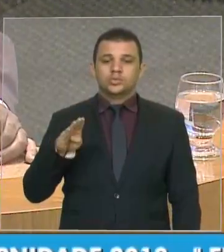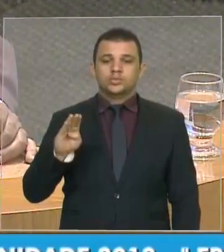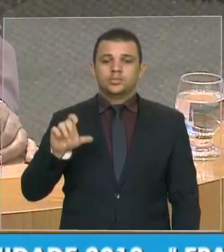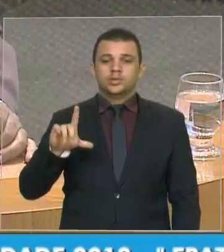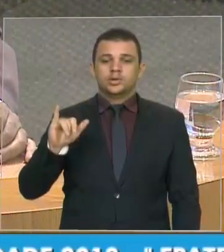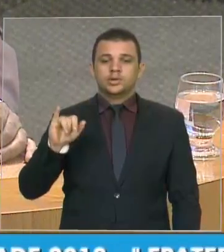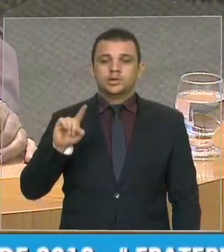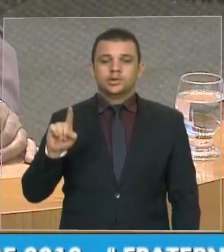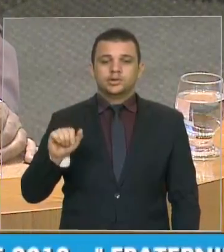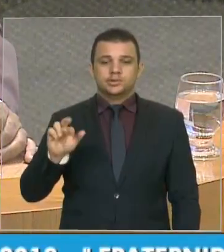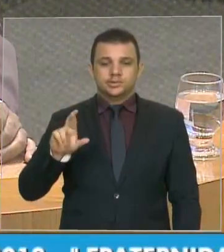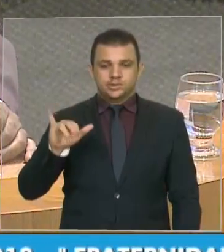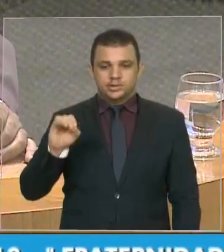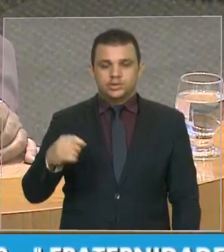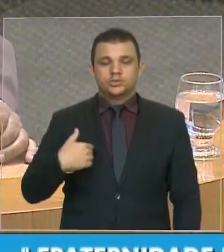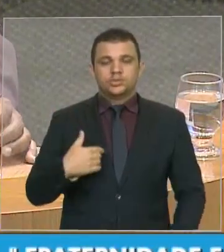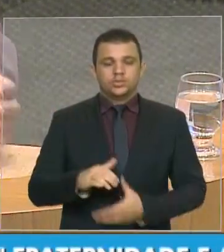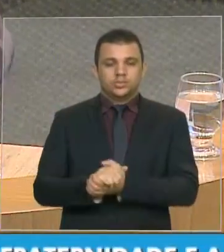E,